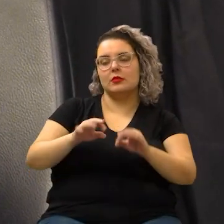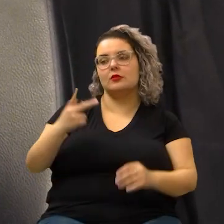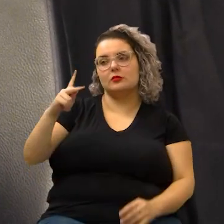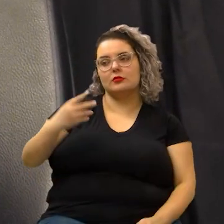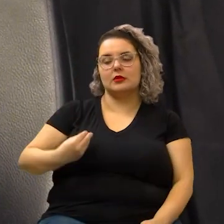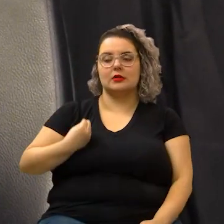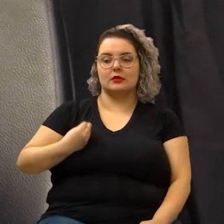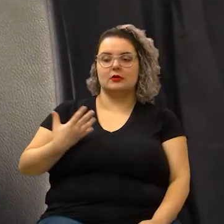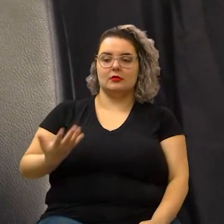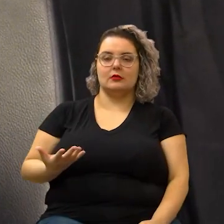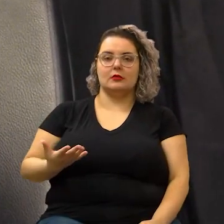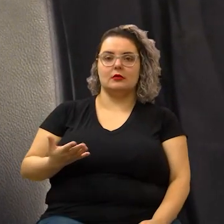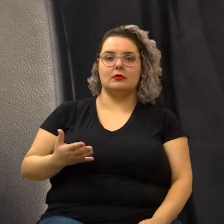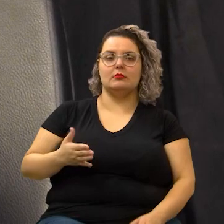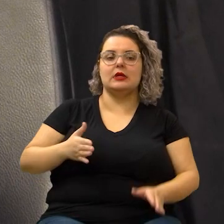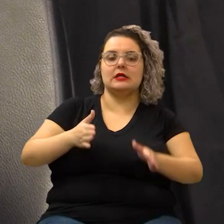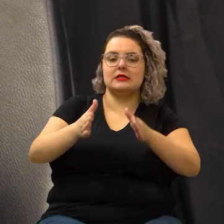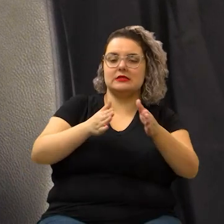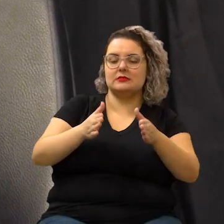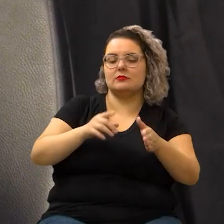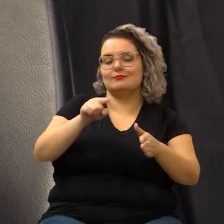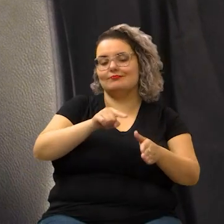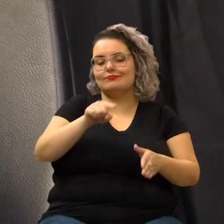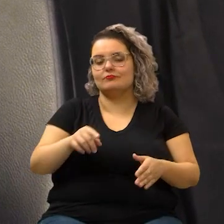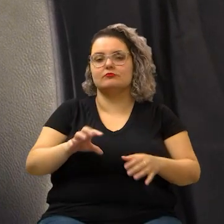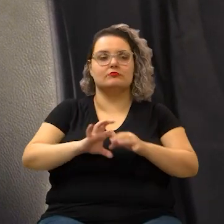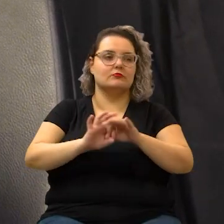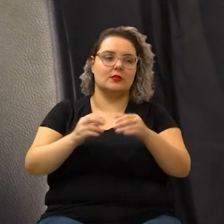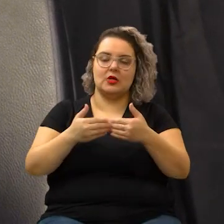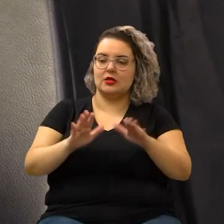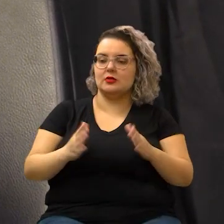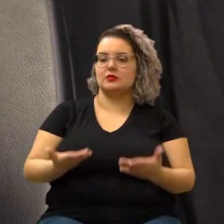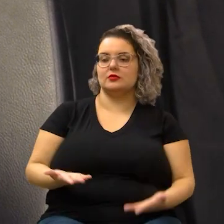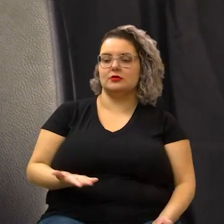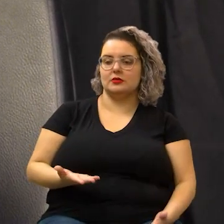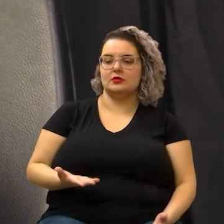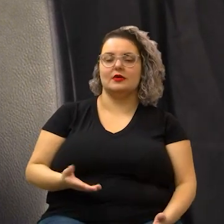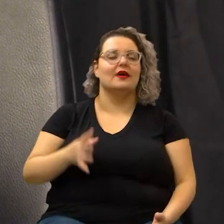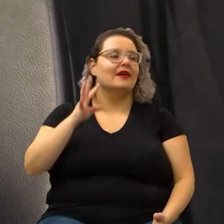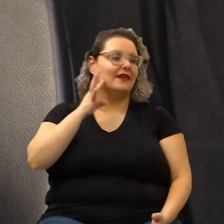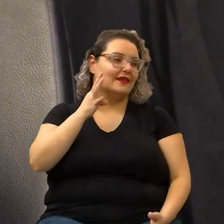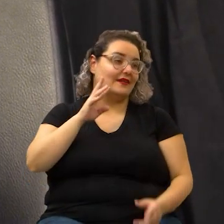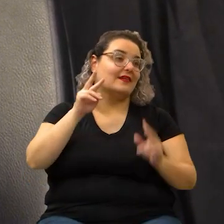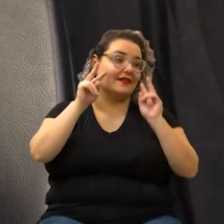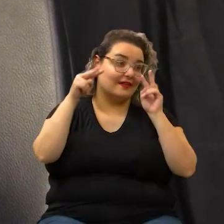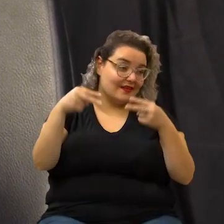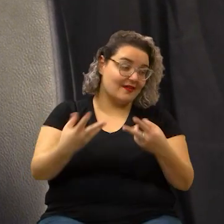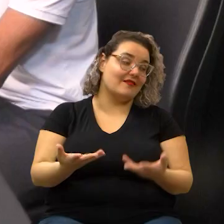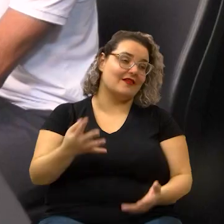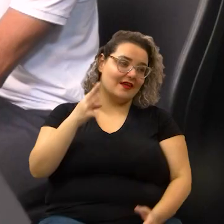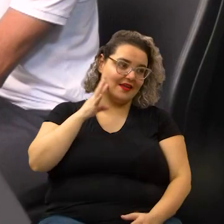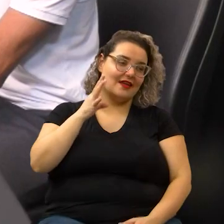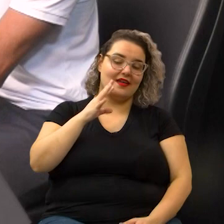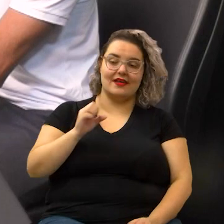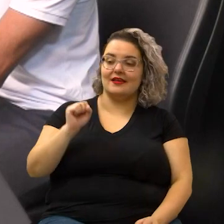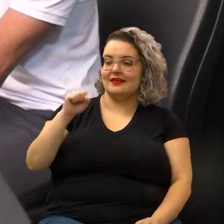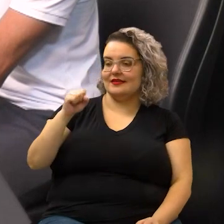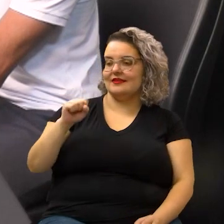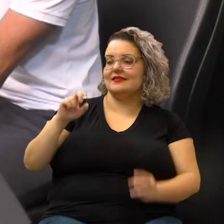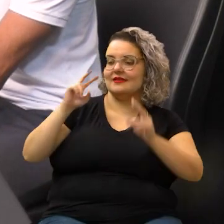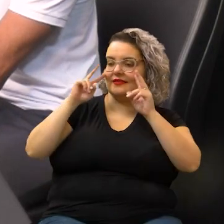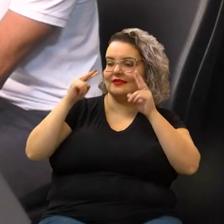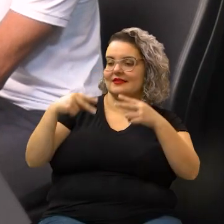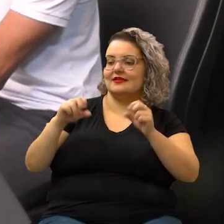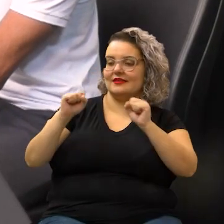os planos dela, mas ela anulou esse período todo, abriu mão. Poxa, que legal que você reconhece isso é bem